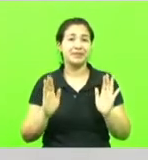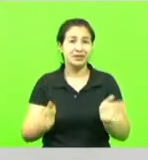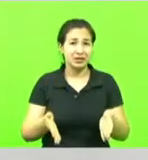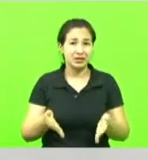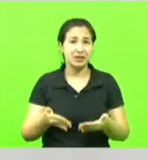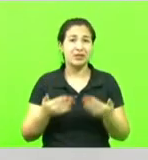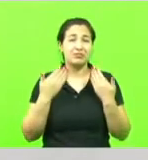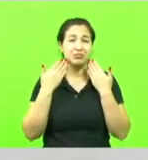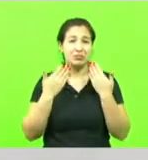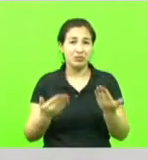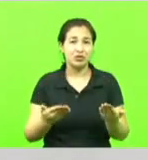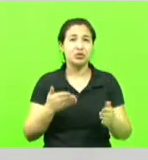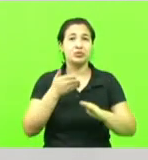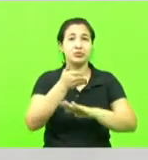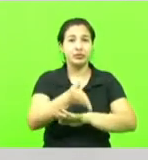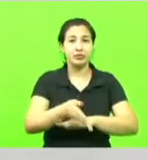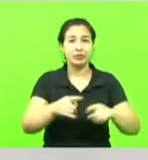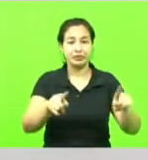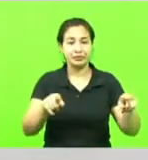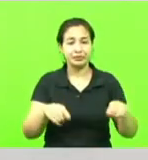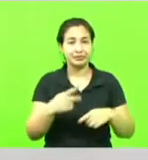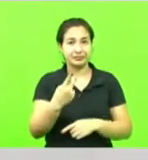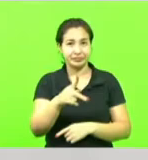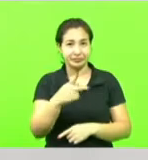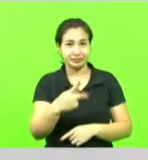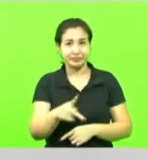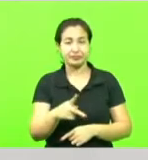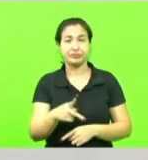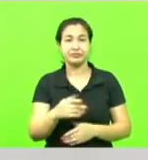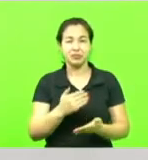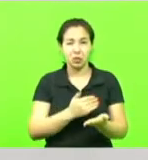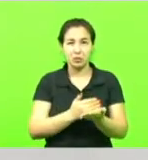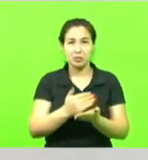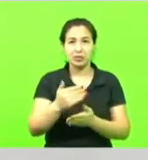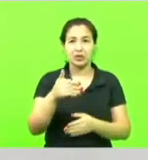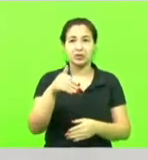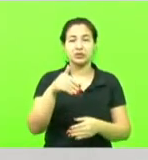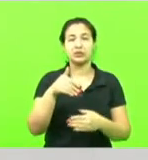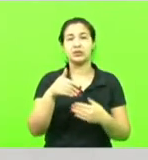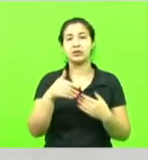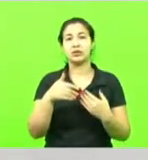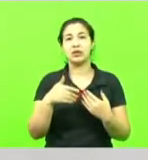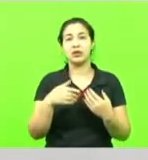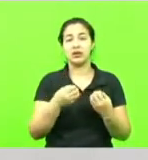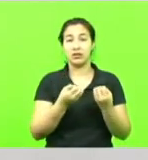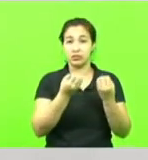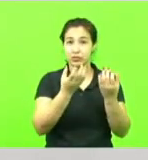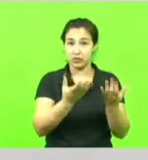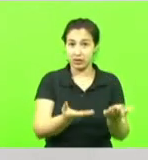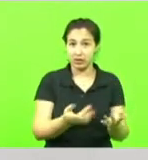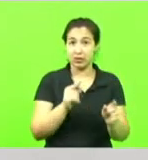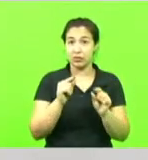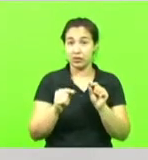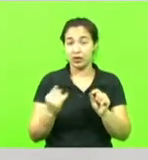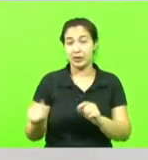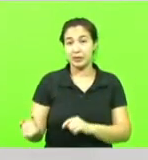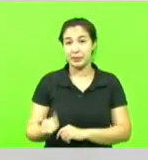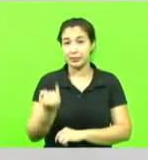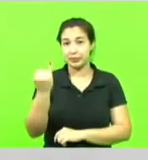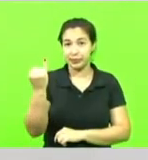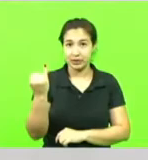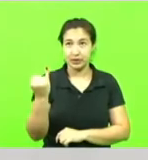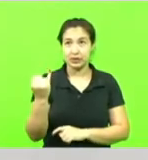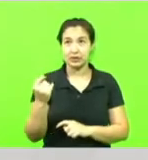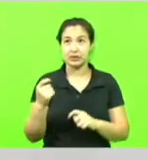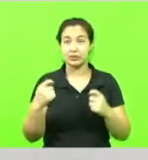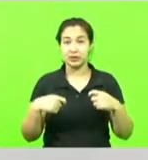quando eu estive lá no gabinete dele, bem no início do mandato, que eu levei para ele a importância de